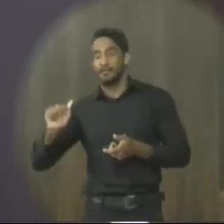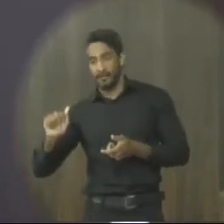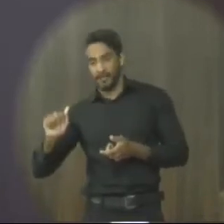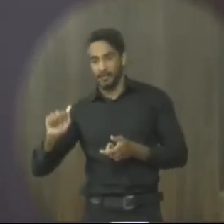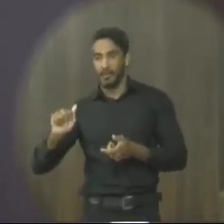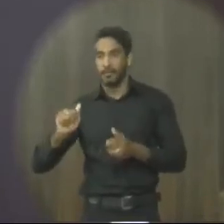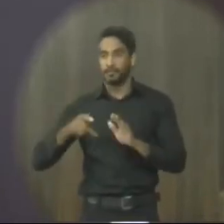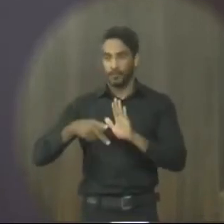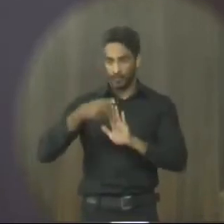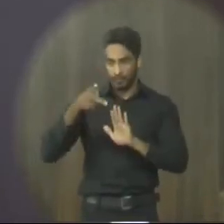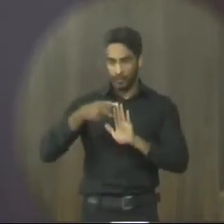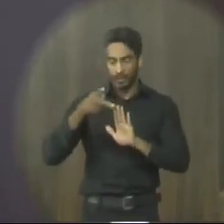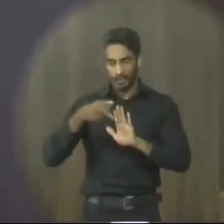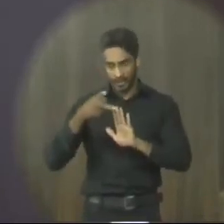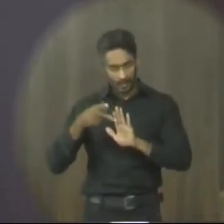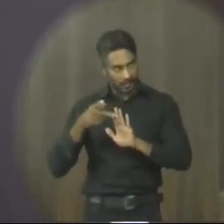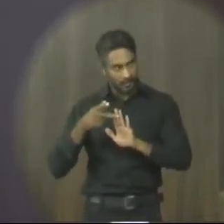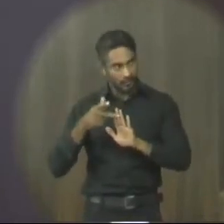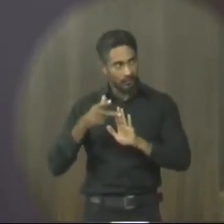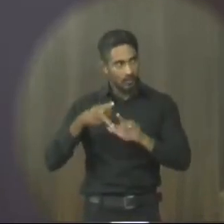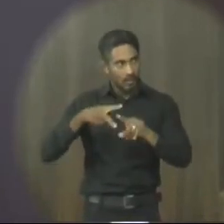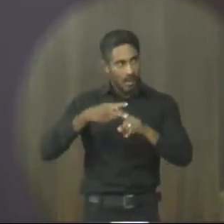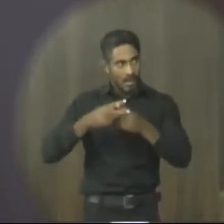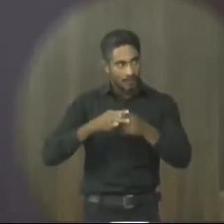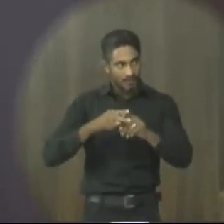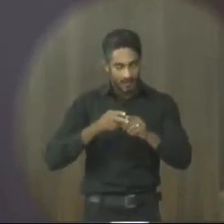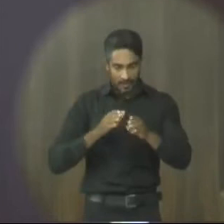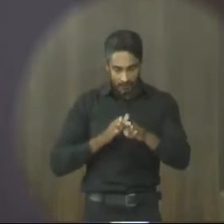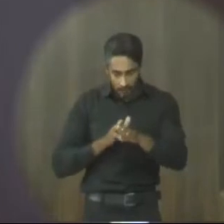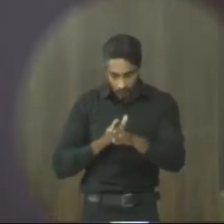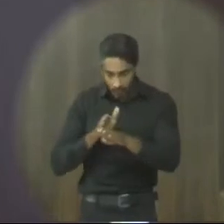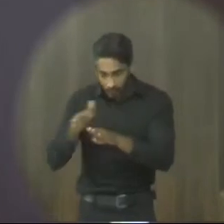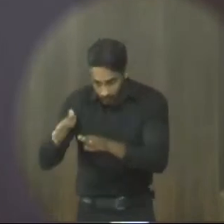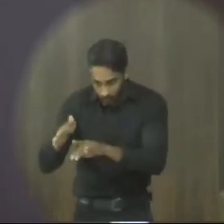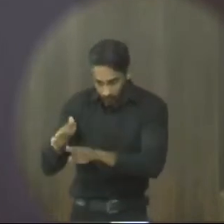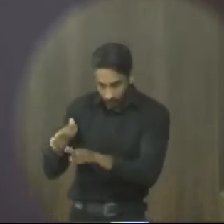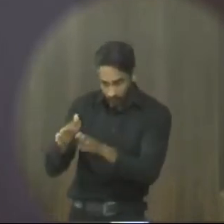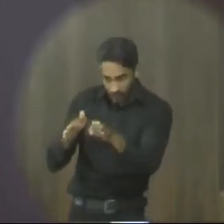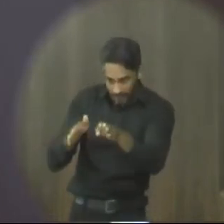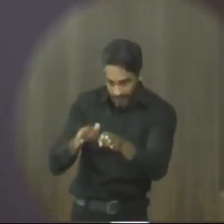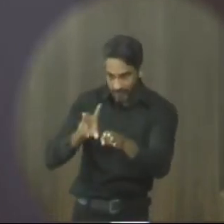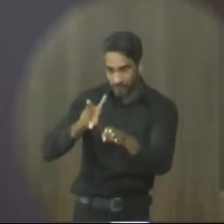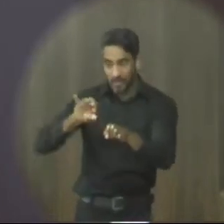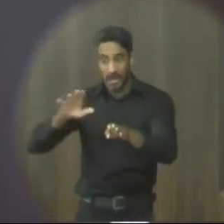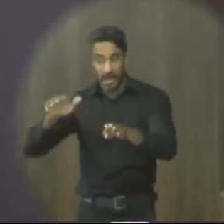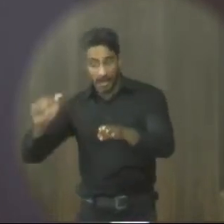o projeto prevê a pavimentação do acesso à Vila Nova dos Poções,